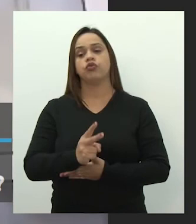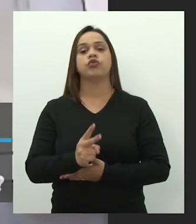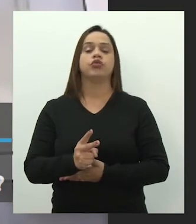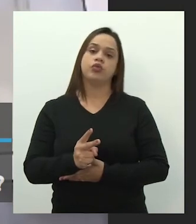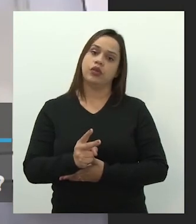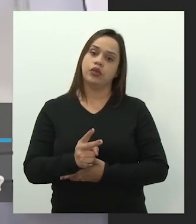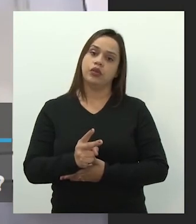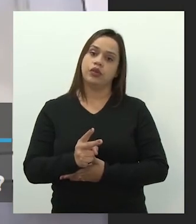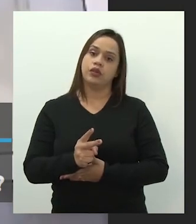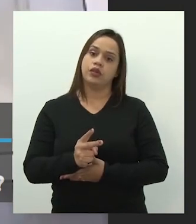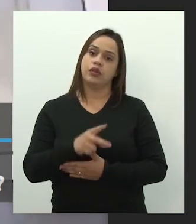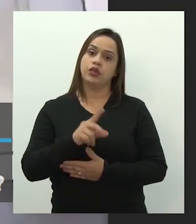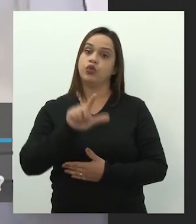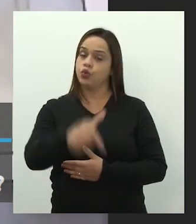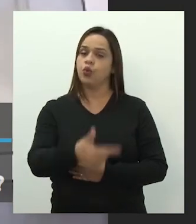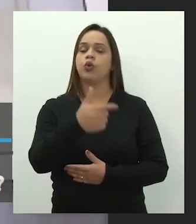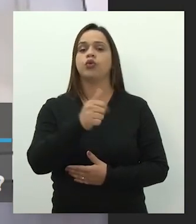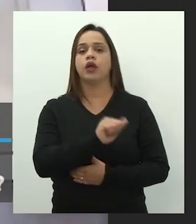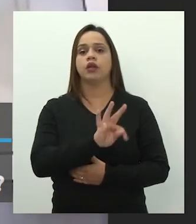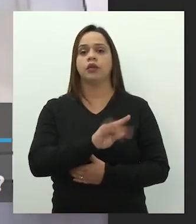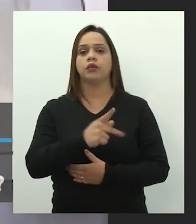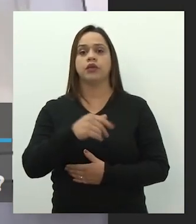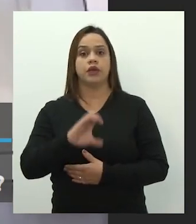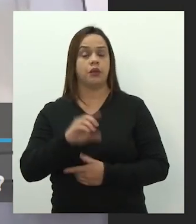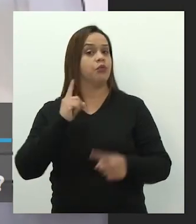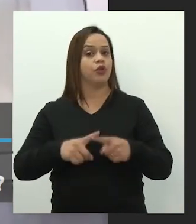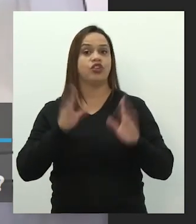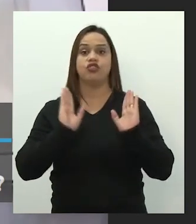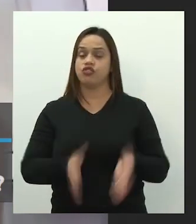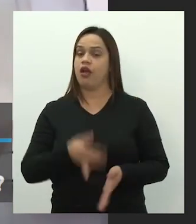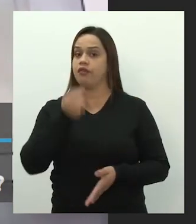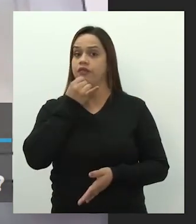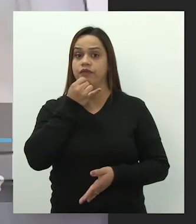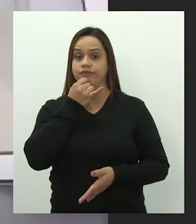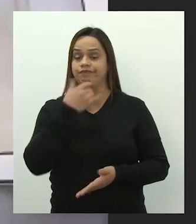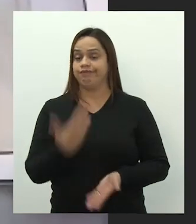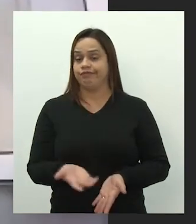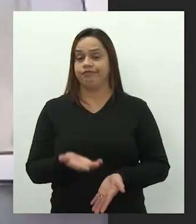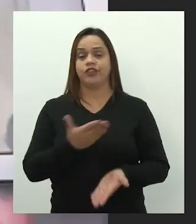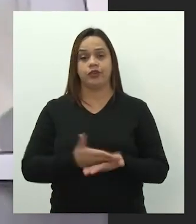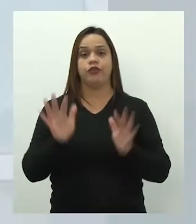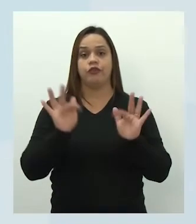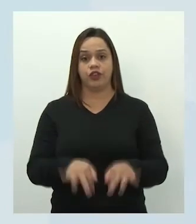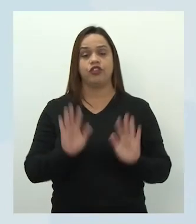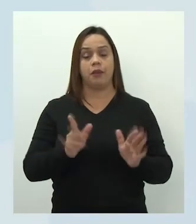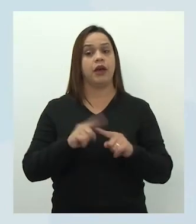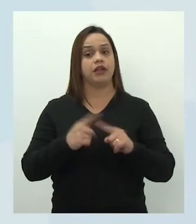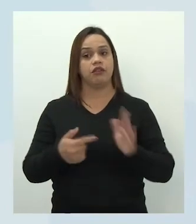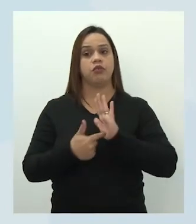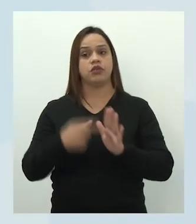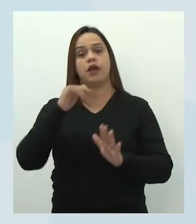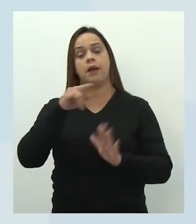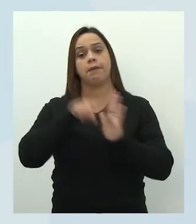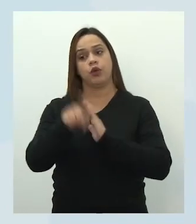continuidade a ela no próximo ATPC, porque infelizmente nós já estamos chegando ao fim, tá? Mas eu vou deixar a pergunta, vocês